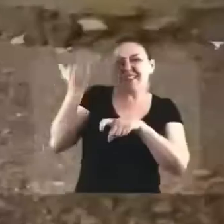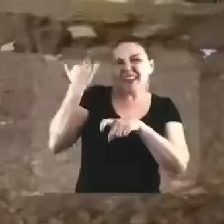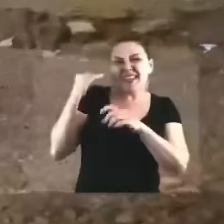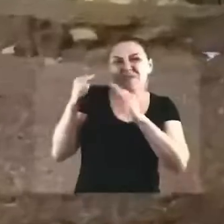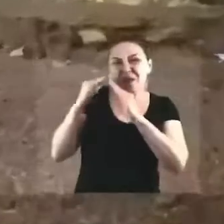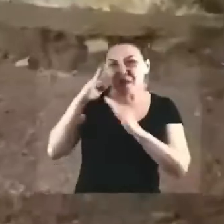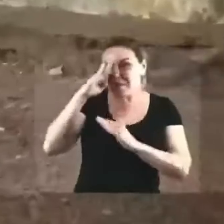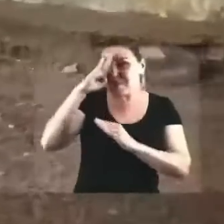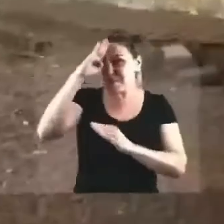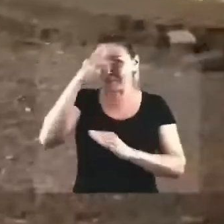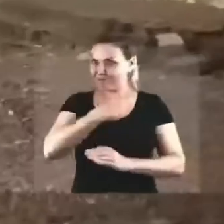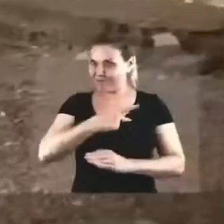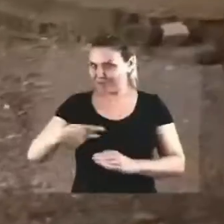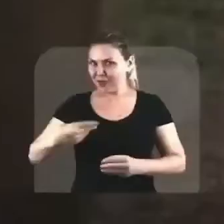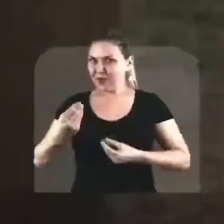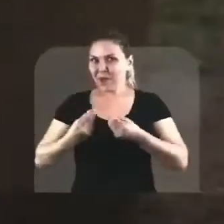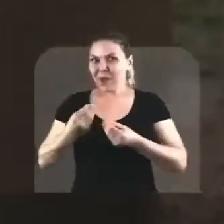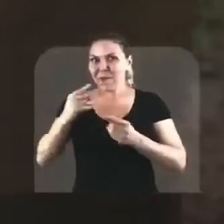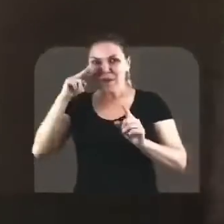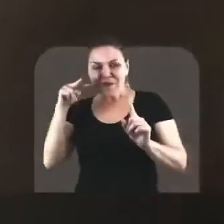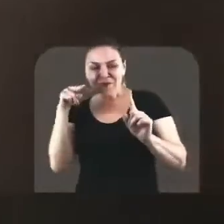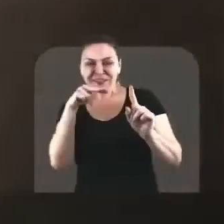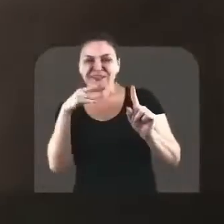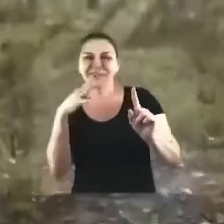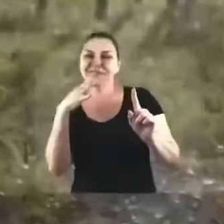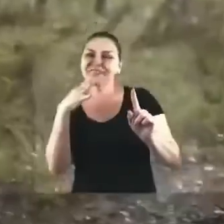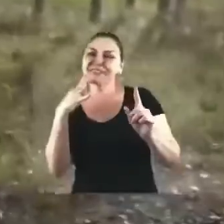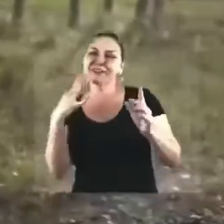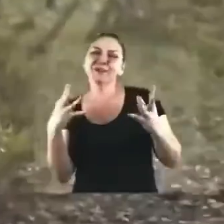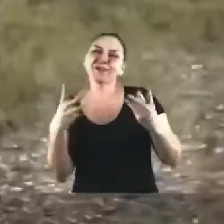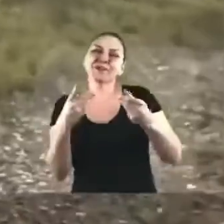levantarei, filho amado,